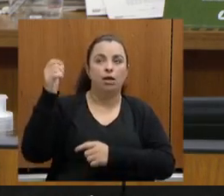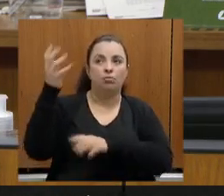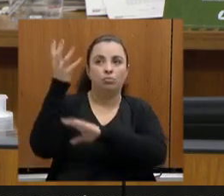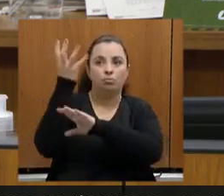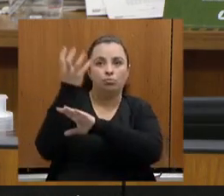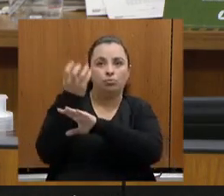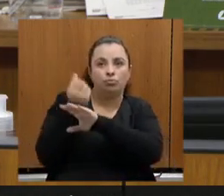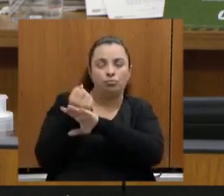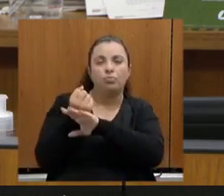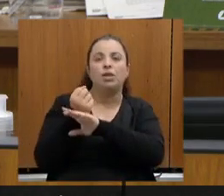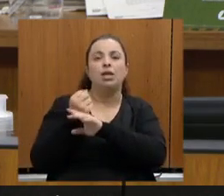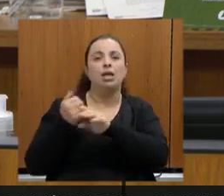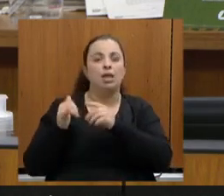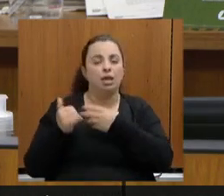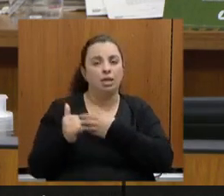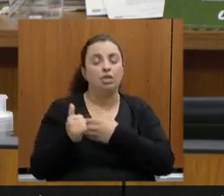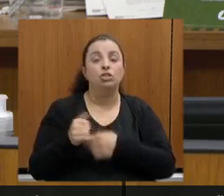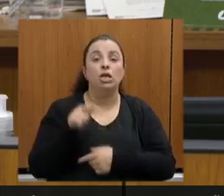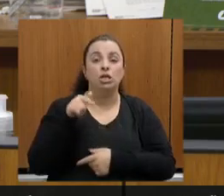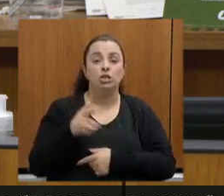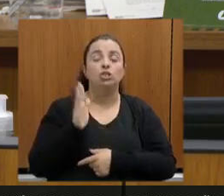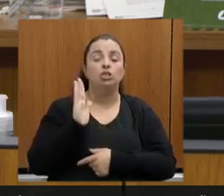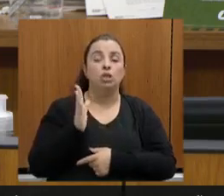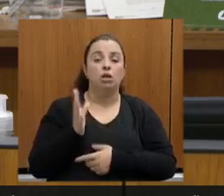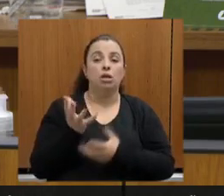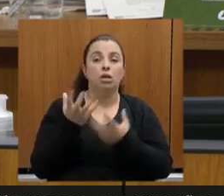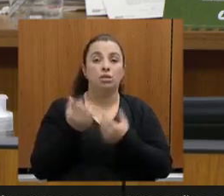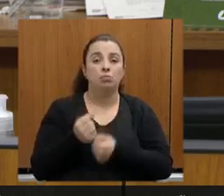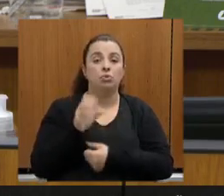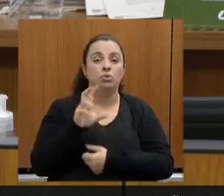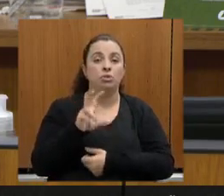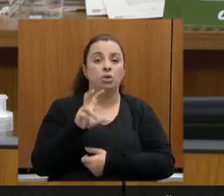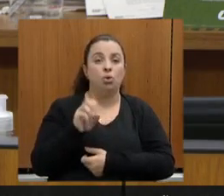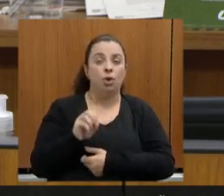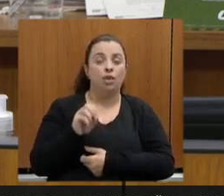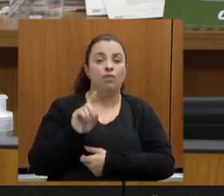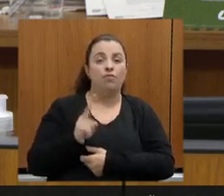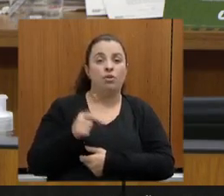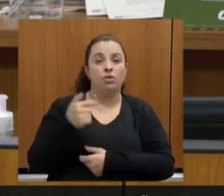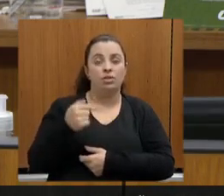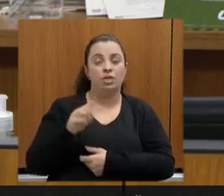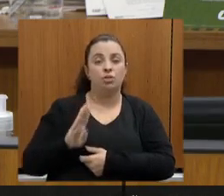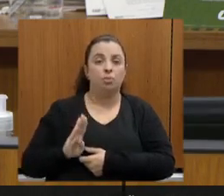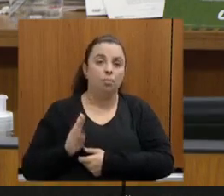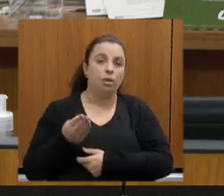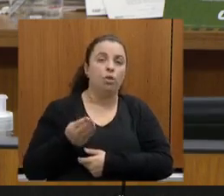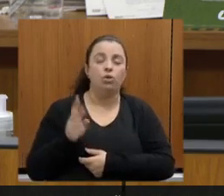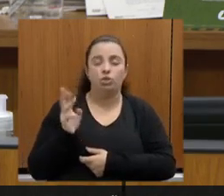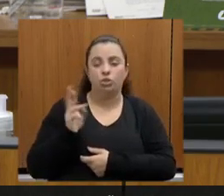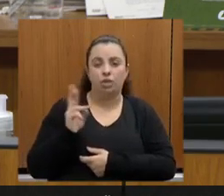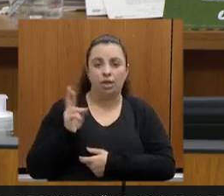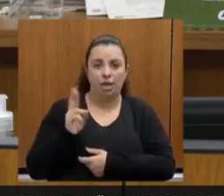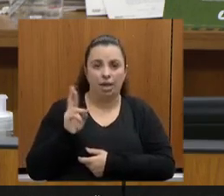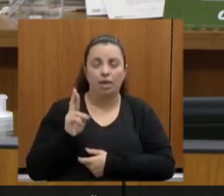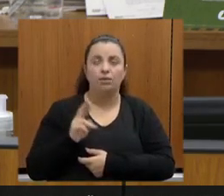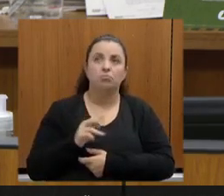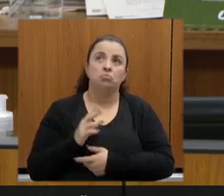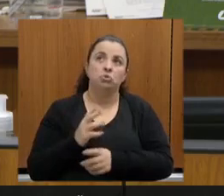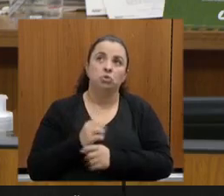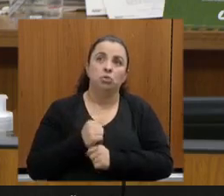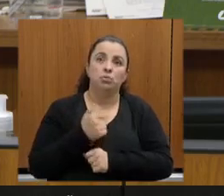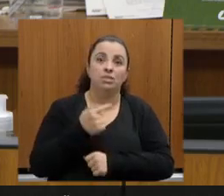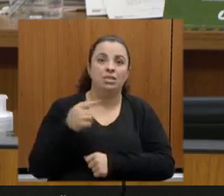cinco 50,7 milhões de reais 50 bilhões de glass 700 milhões de reais